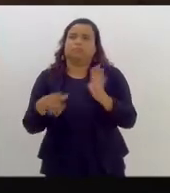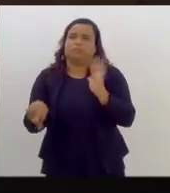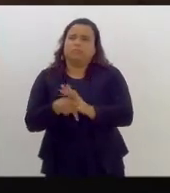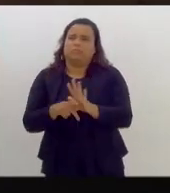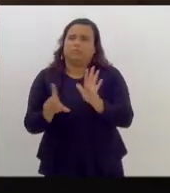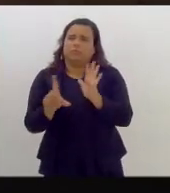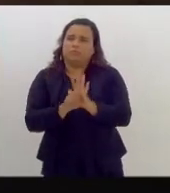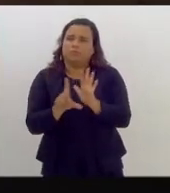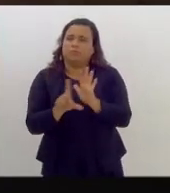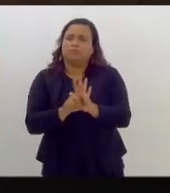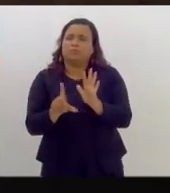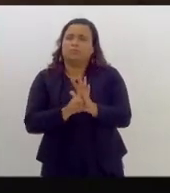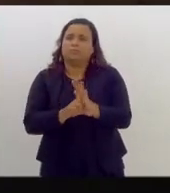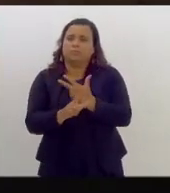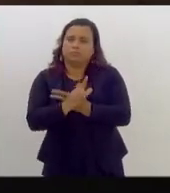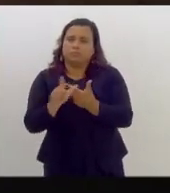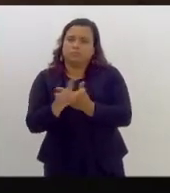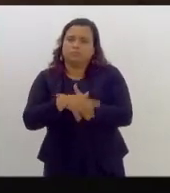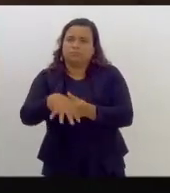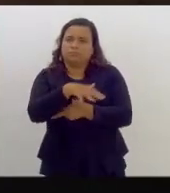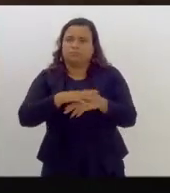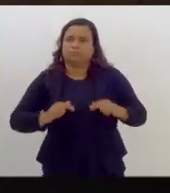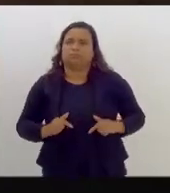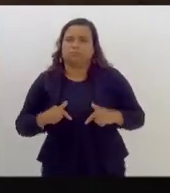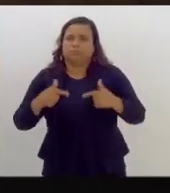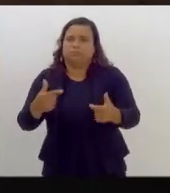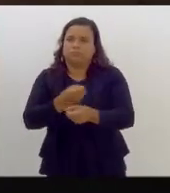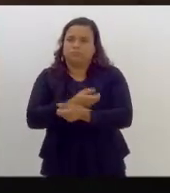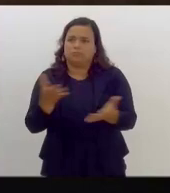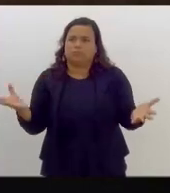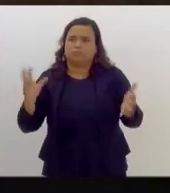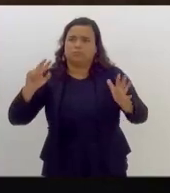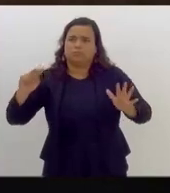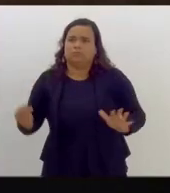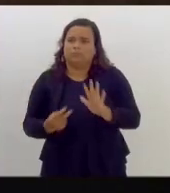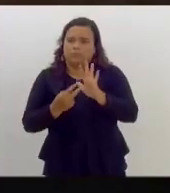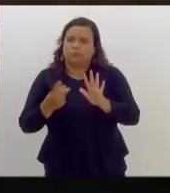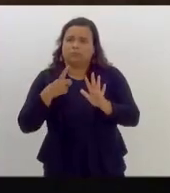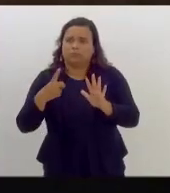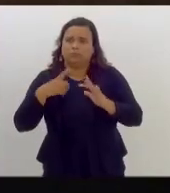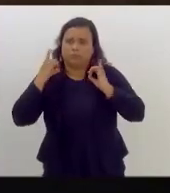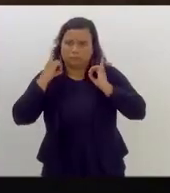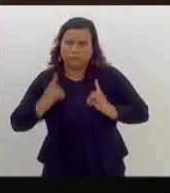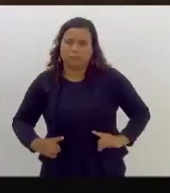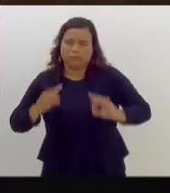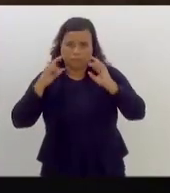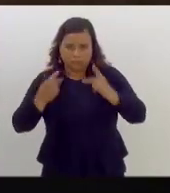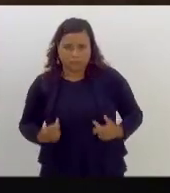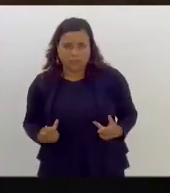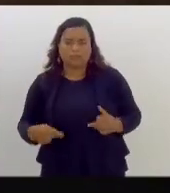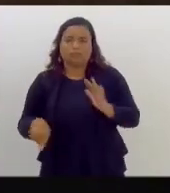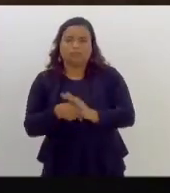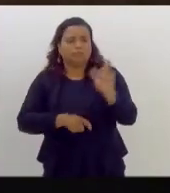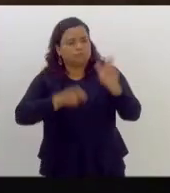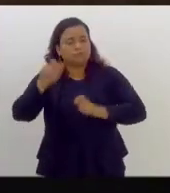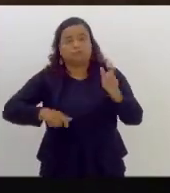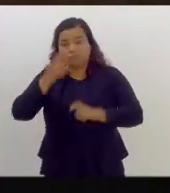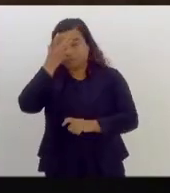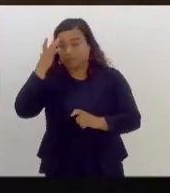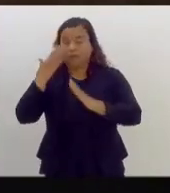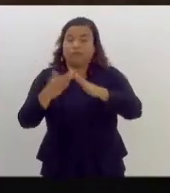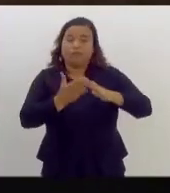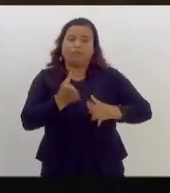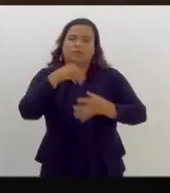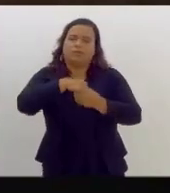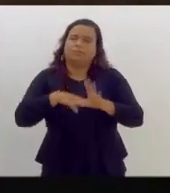legislativas, também a ação que promova o reconhecimento da dignidade humana daqueles e daquelas que vivem nas